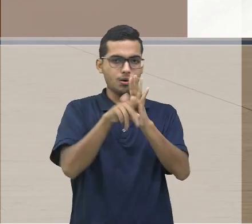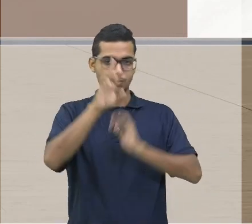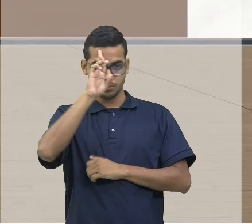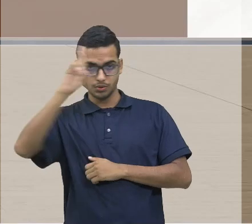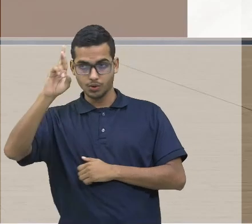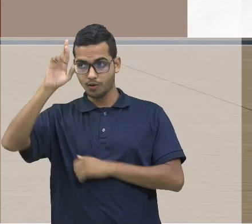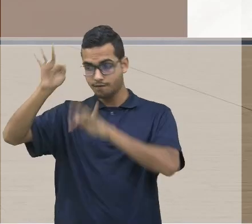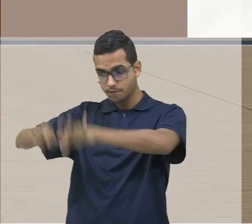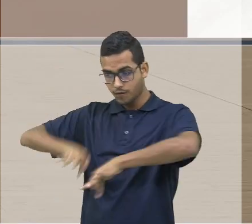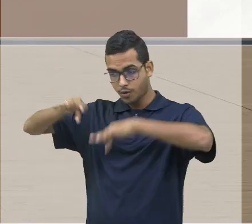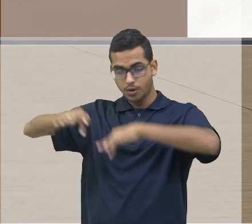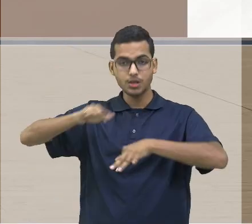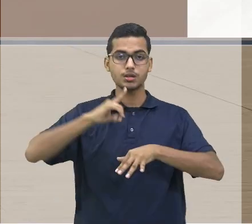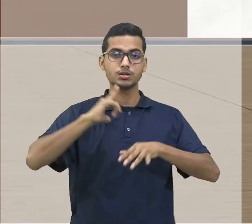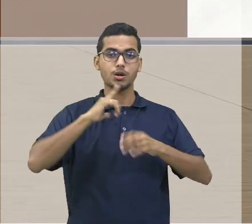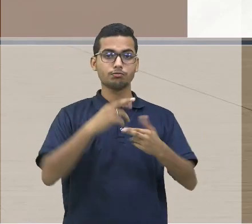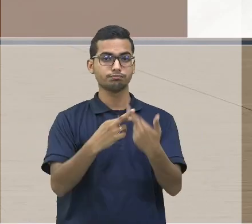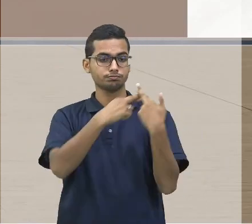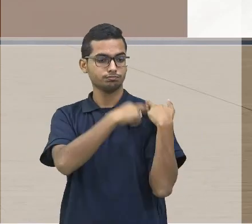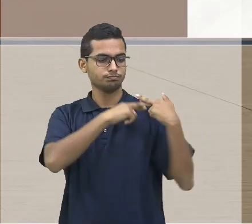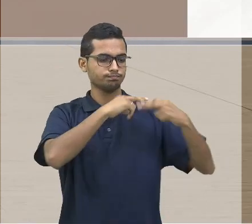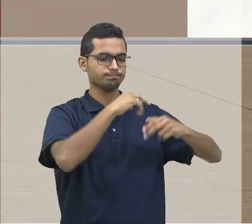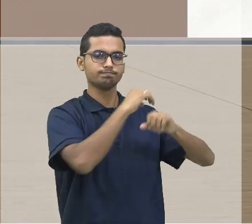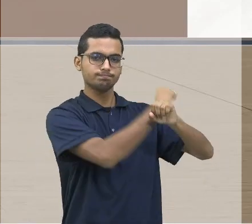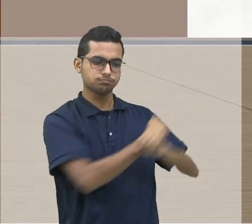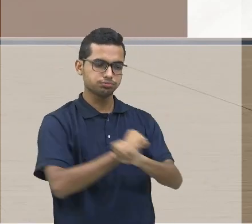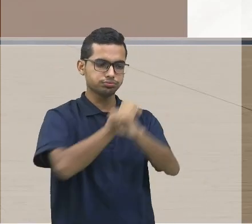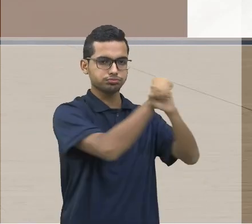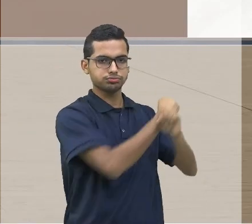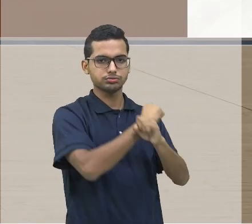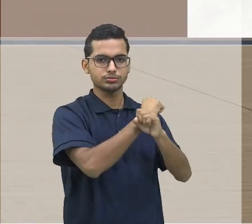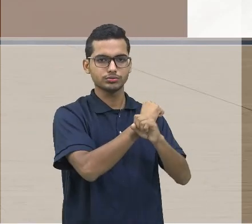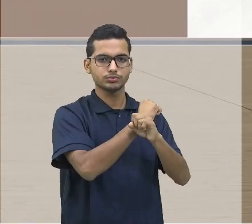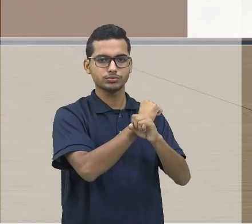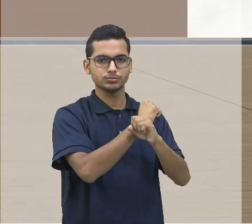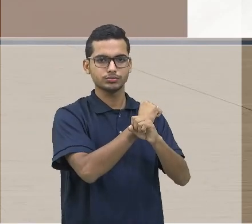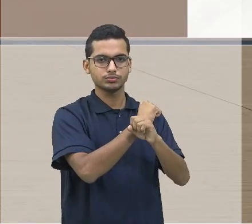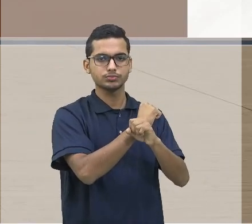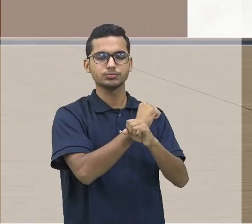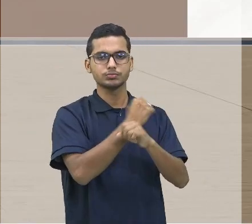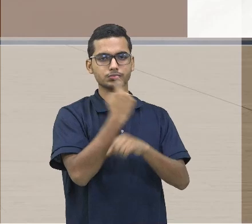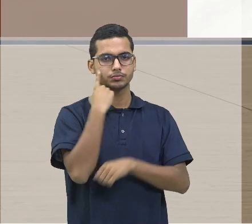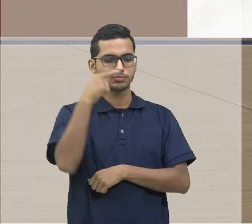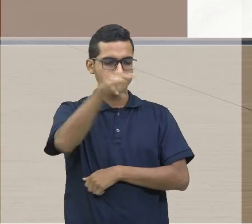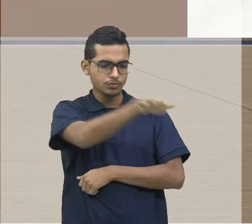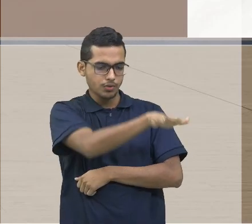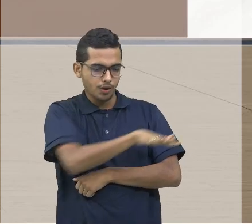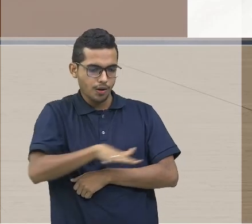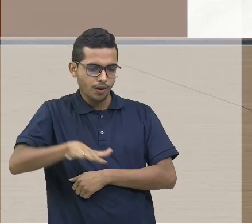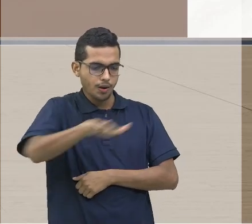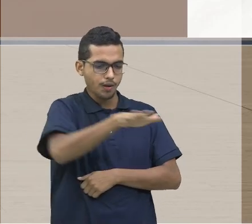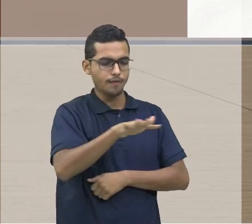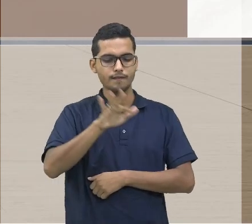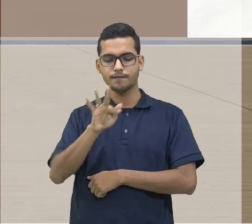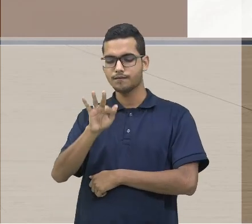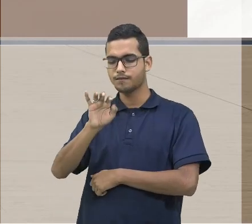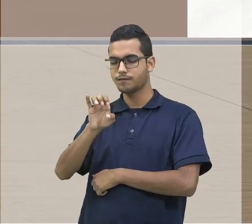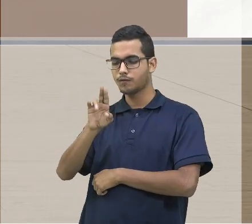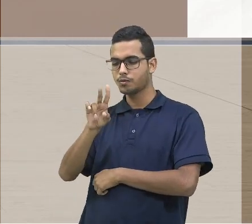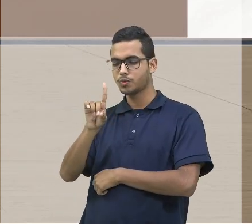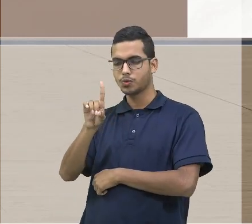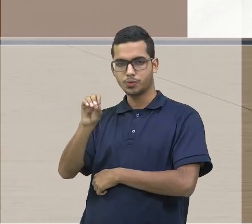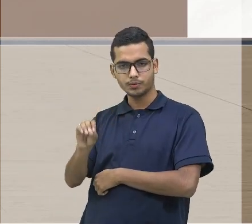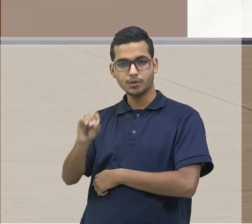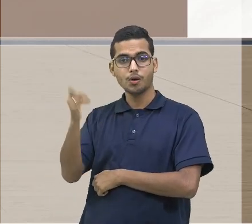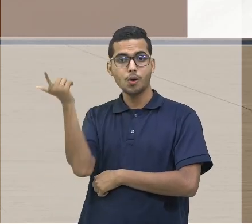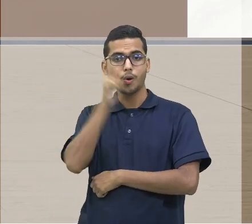que necessitam, esse senhor de terras é chamado de senhor feudal, ou seja, aquela região, aquele feudo é autossuficiente, e